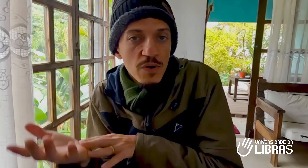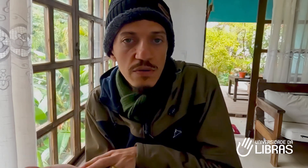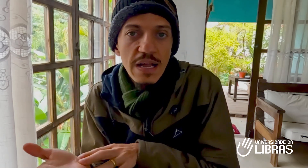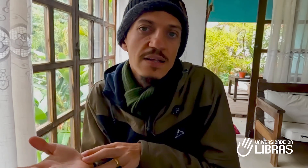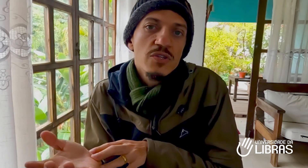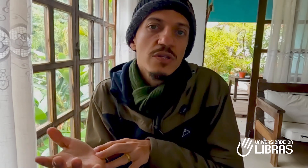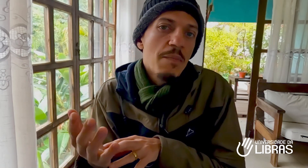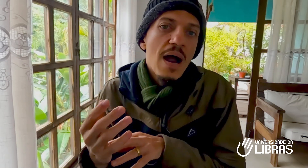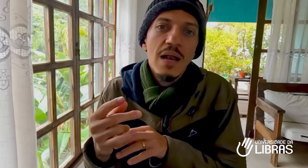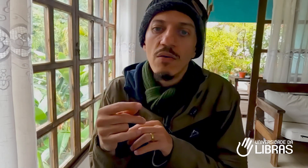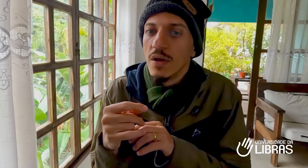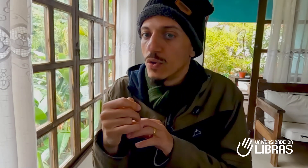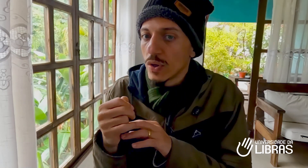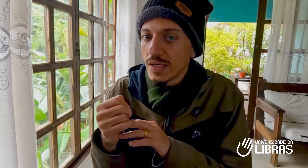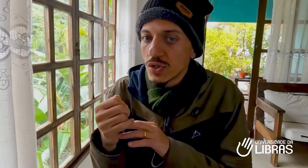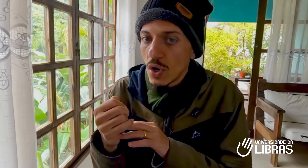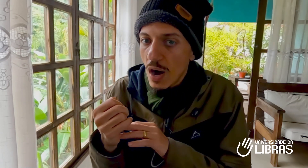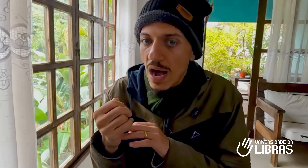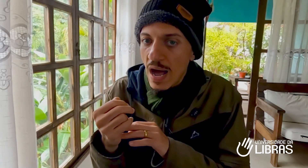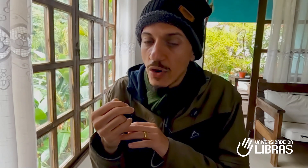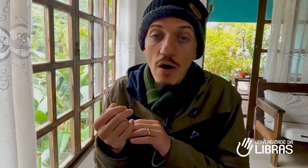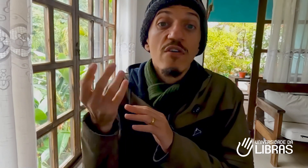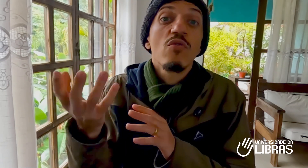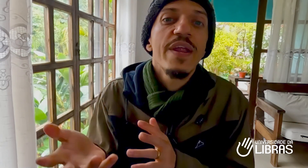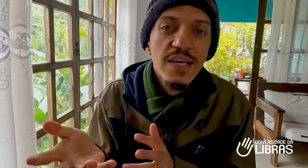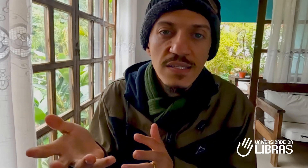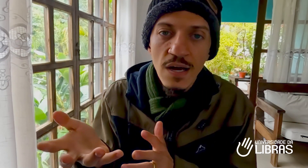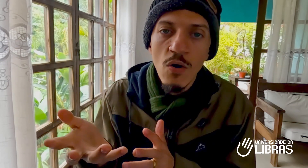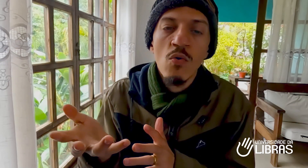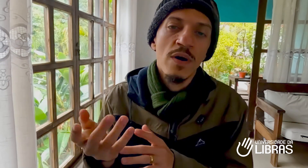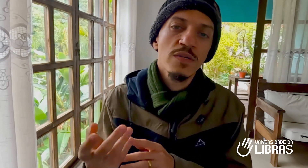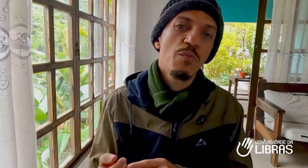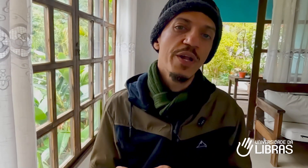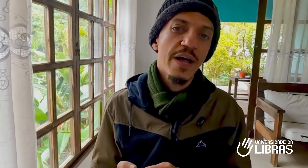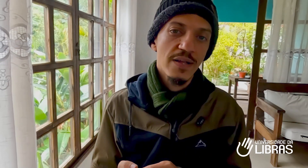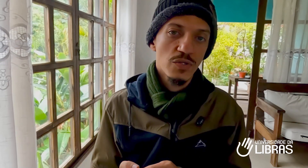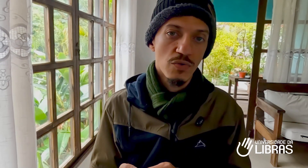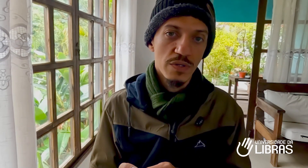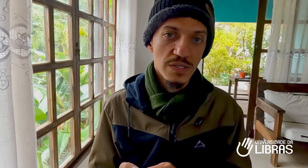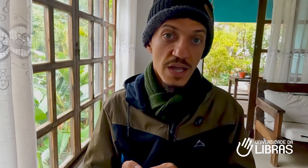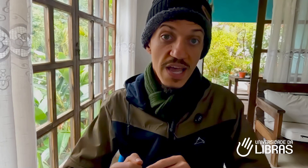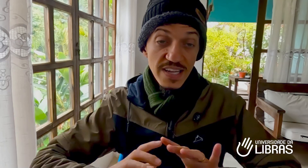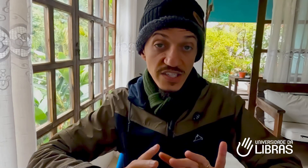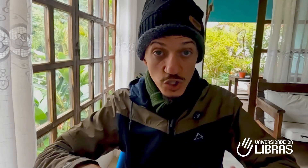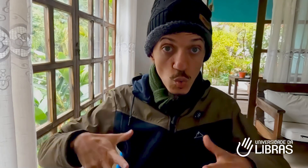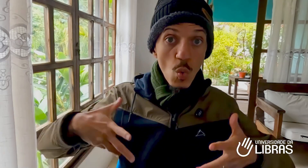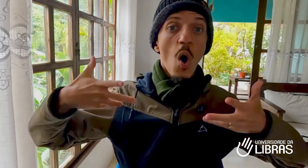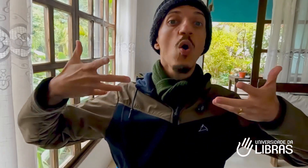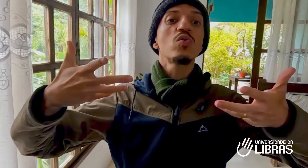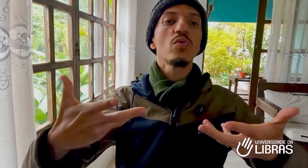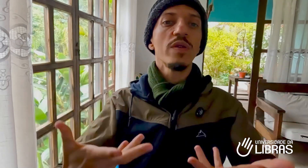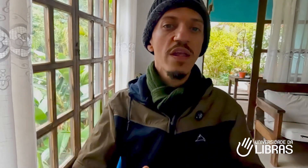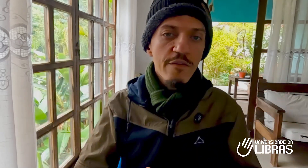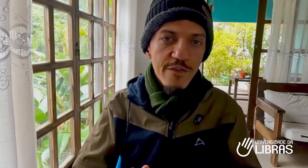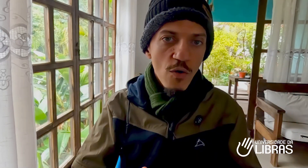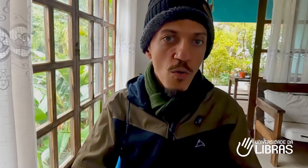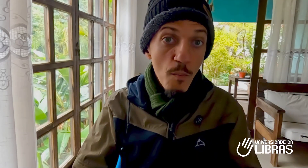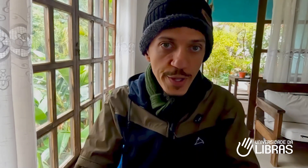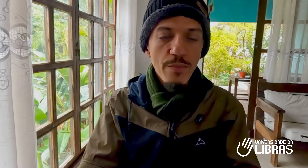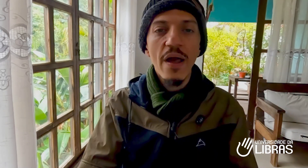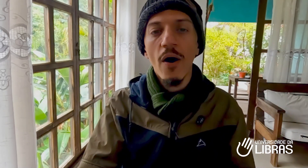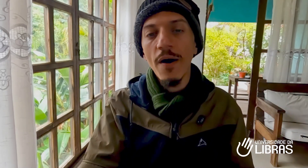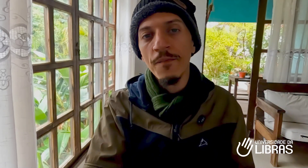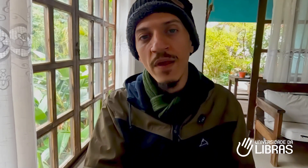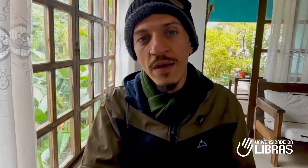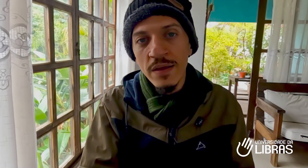as oportunidades de trabalho, do que só a nova conexão com as comunidades surdas. Existe um outro nível